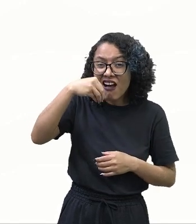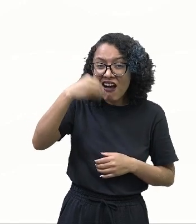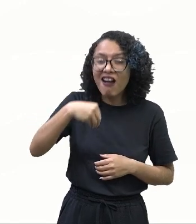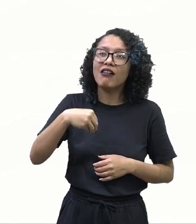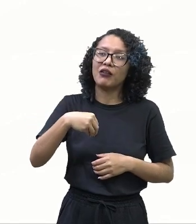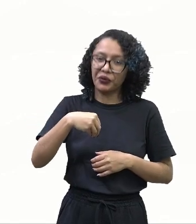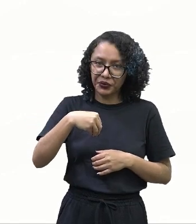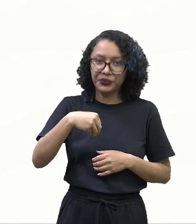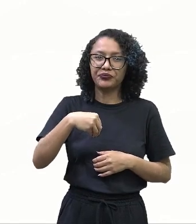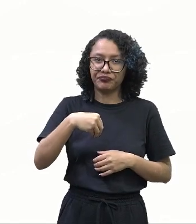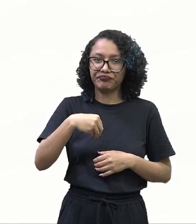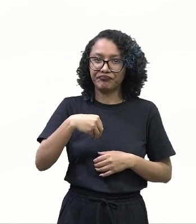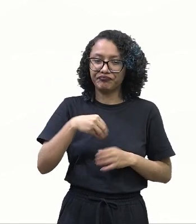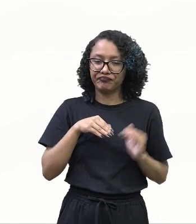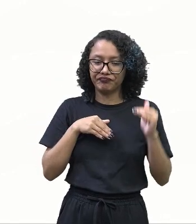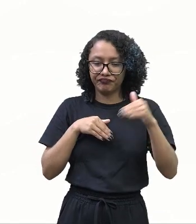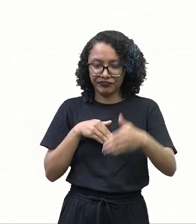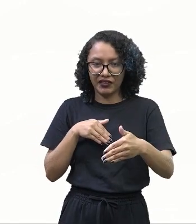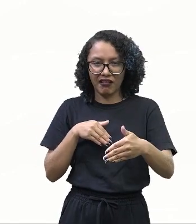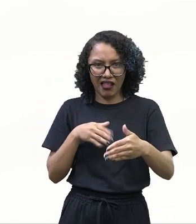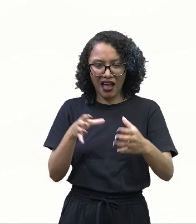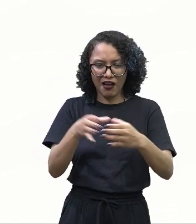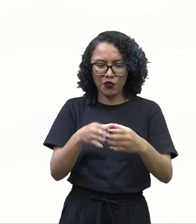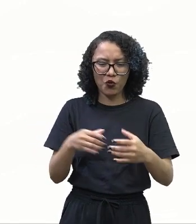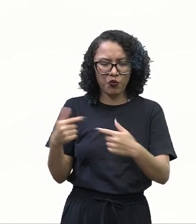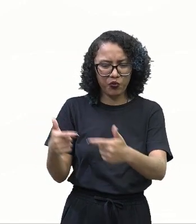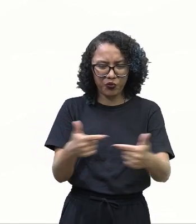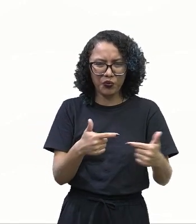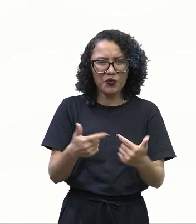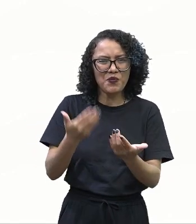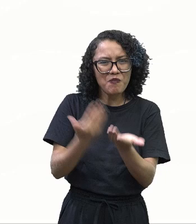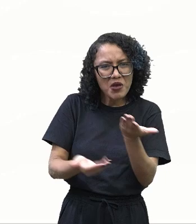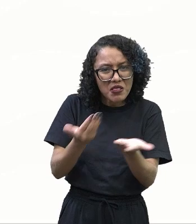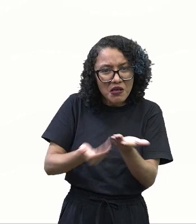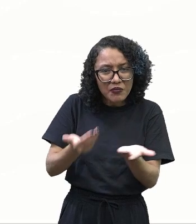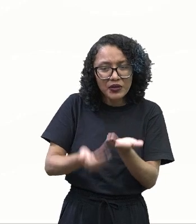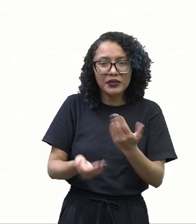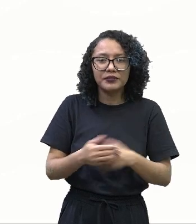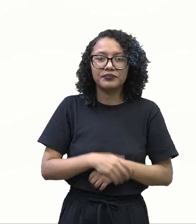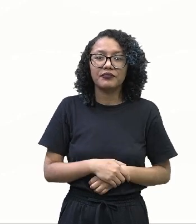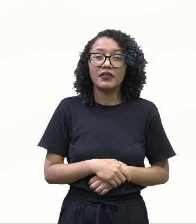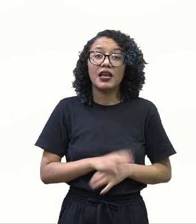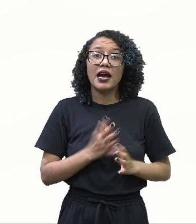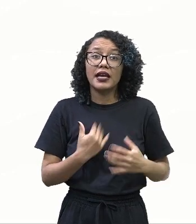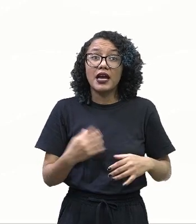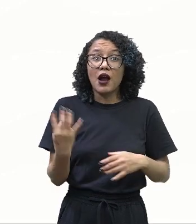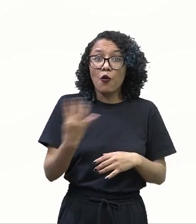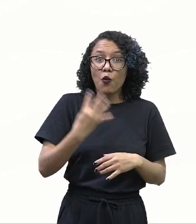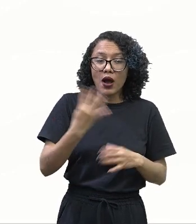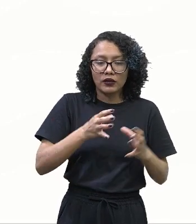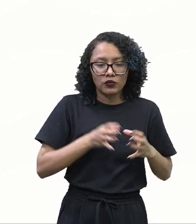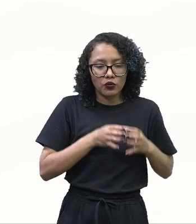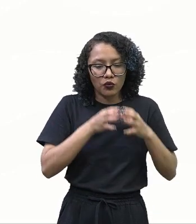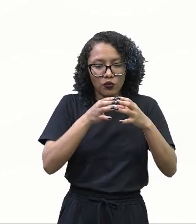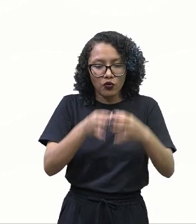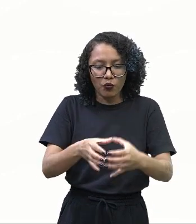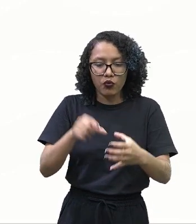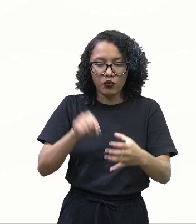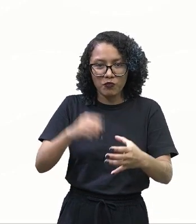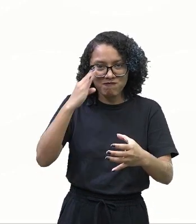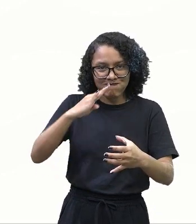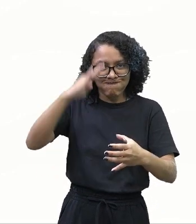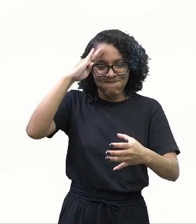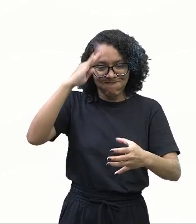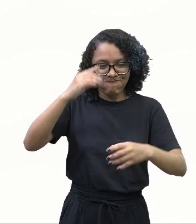nessas incursões. Então, na 4ª expedição, ele vai mandar vários soldados, um exército bastante